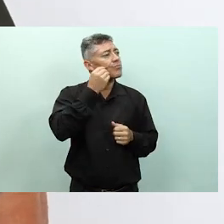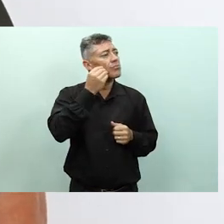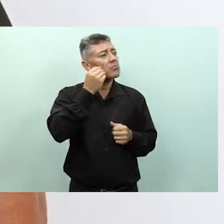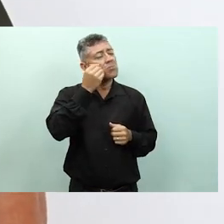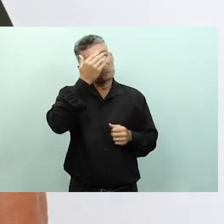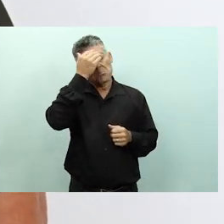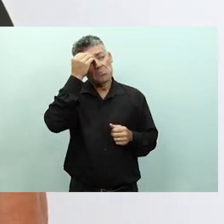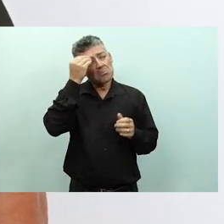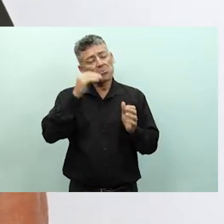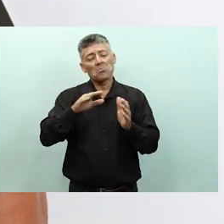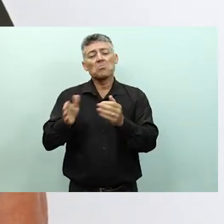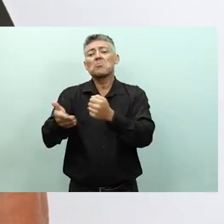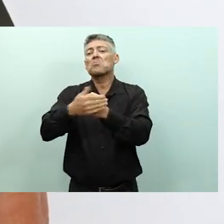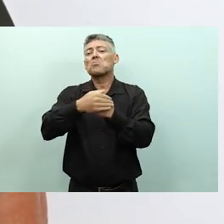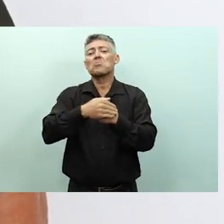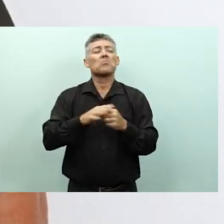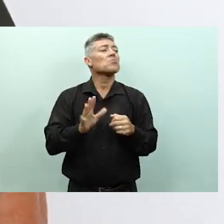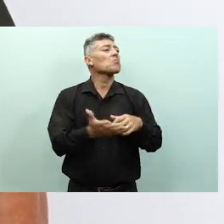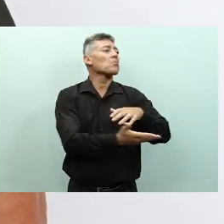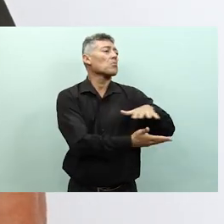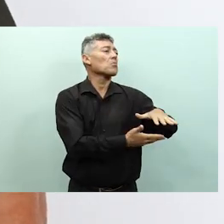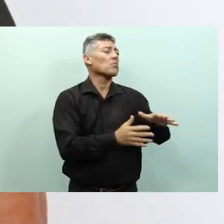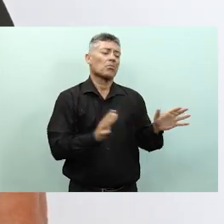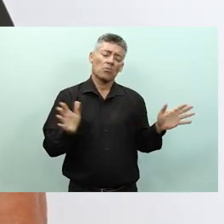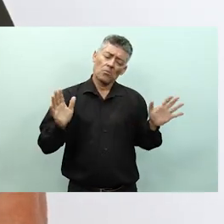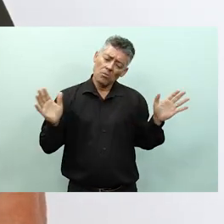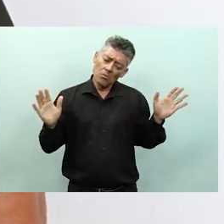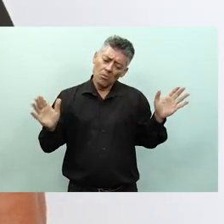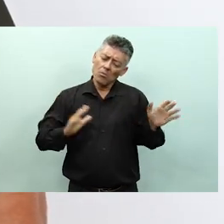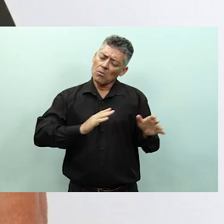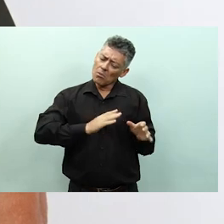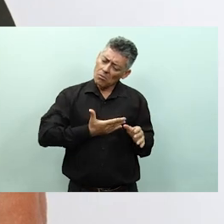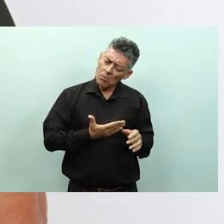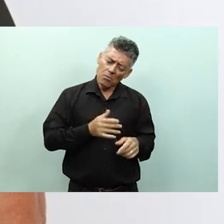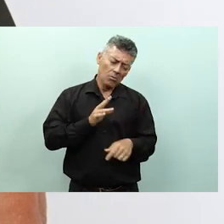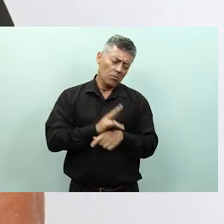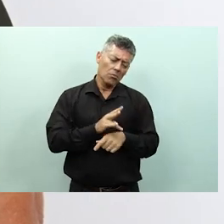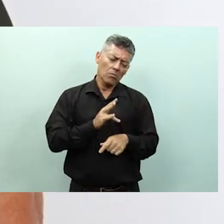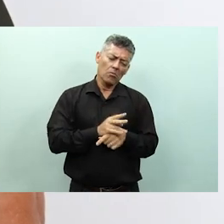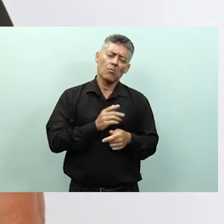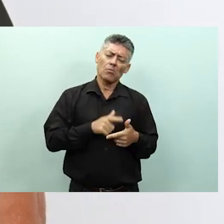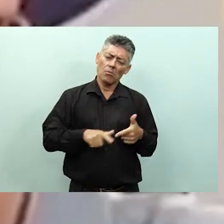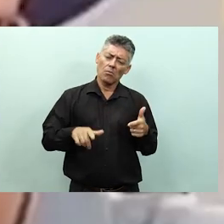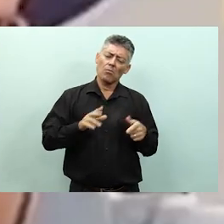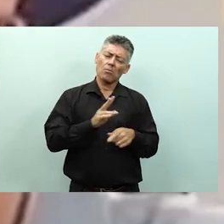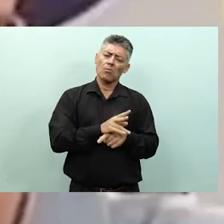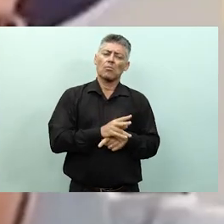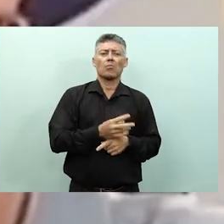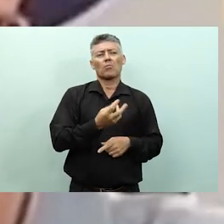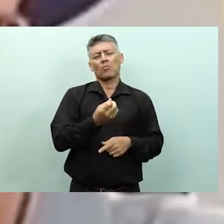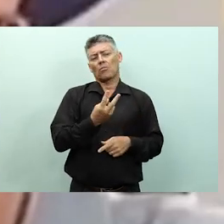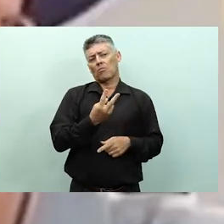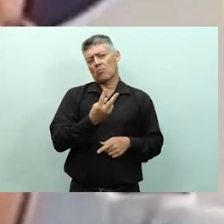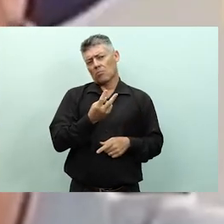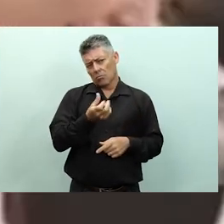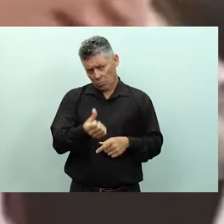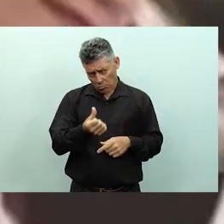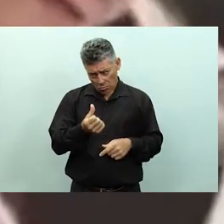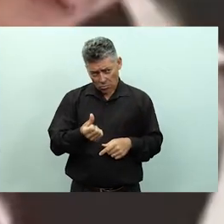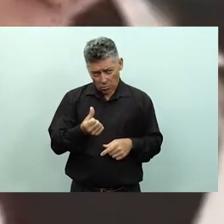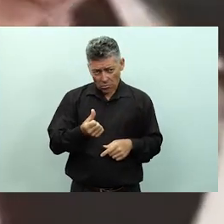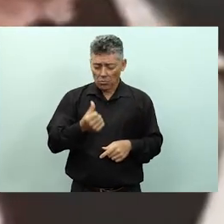escondia de grevista, ela não se escondia de nada. Ela enfrentava qualquer problema. Em 2006, Vilma